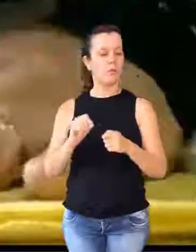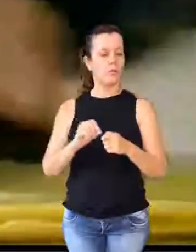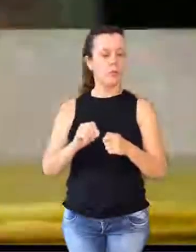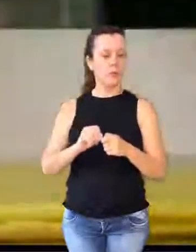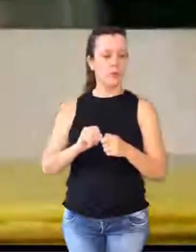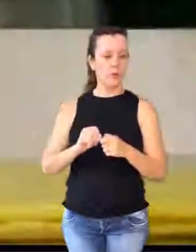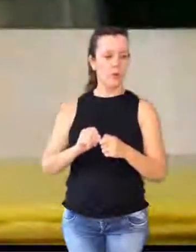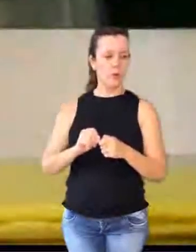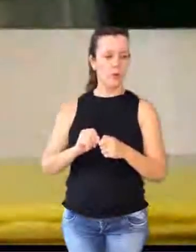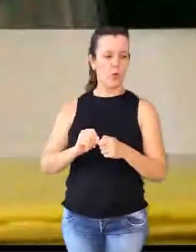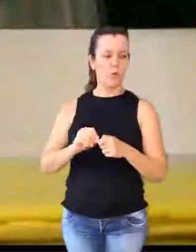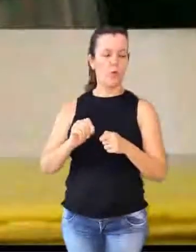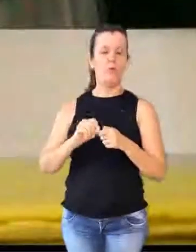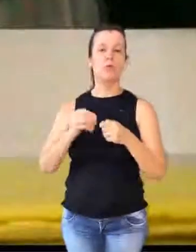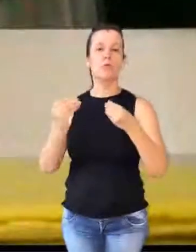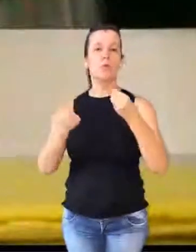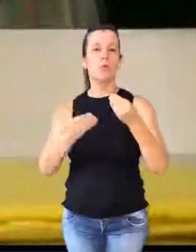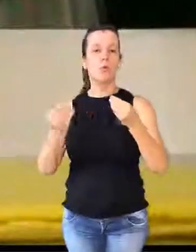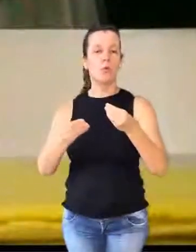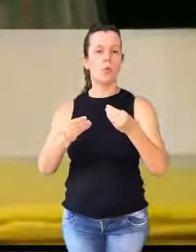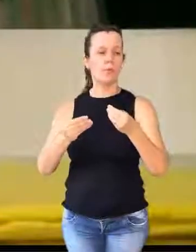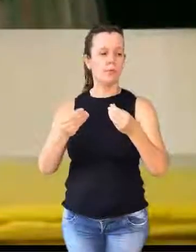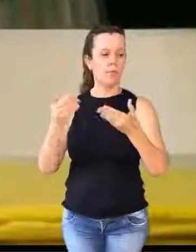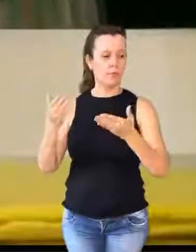Ó, vou cortar.